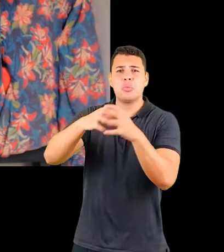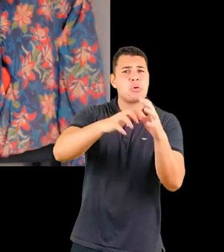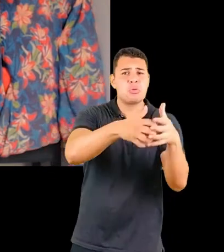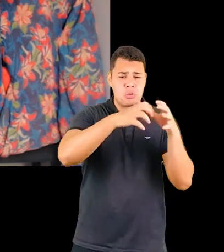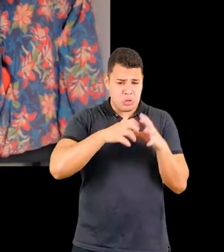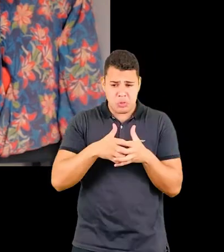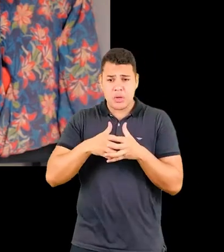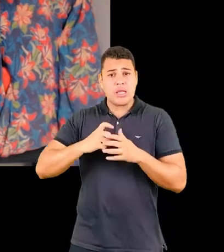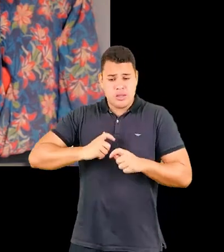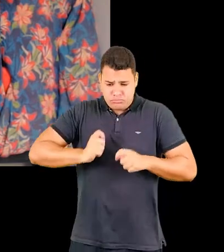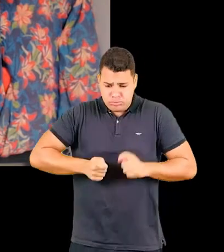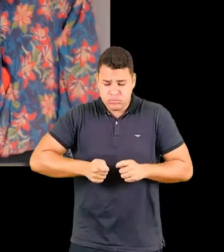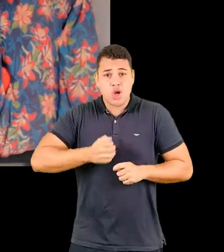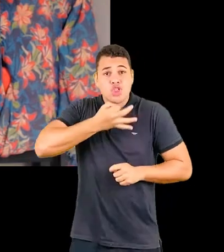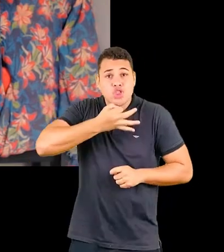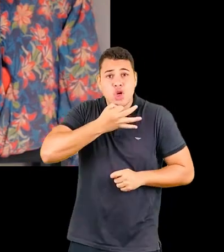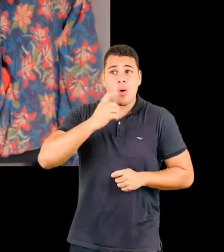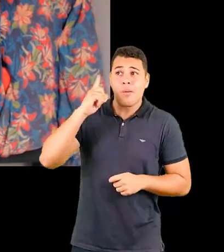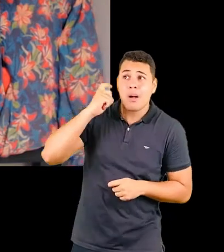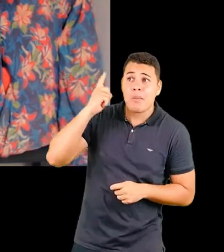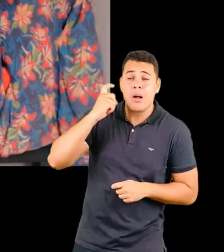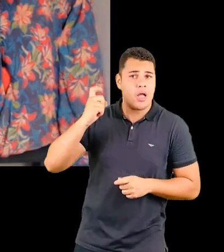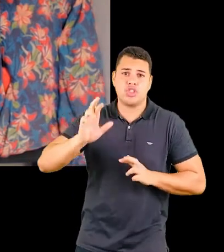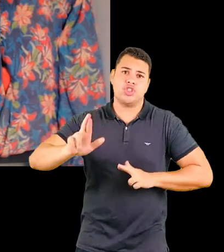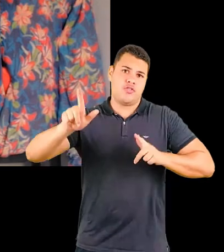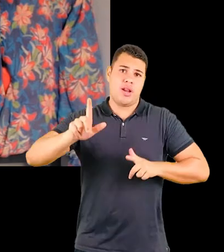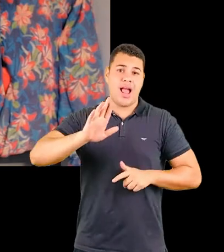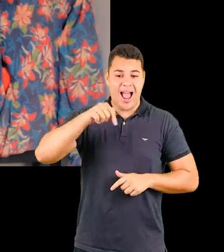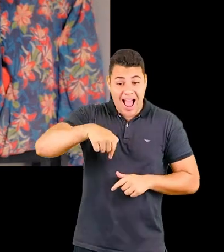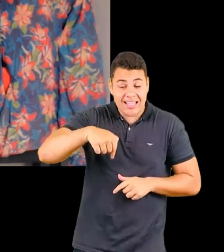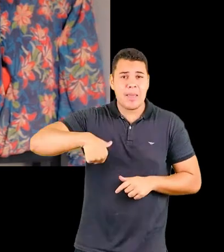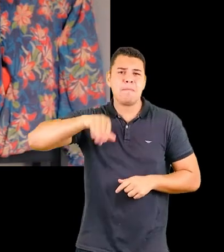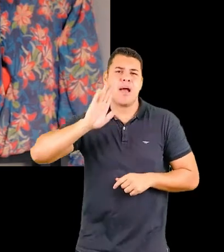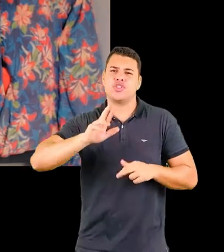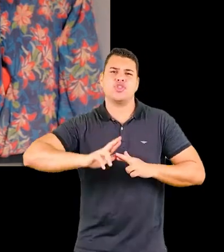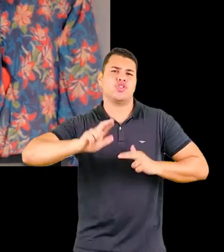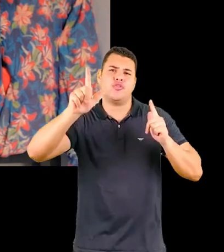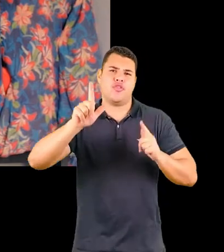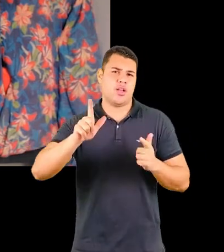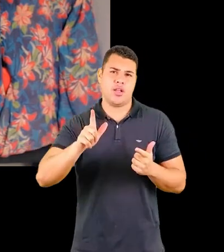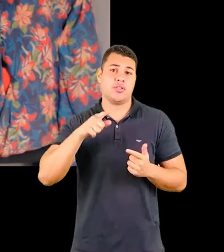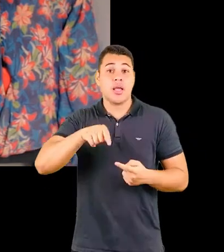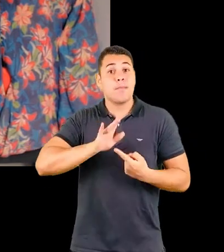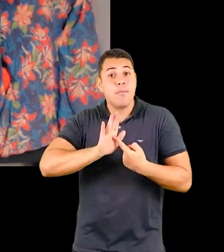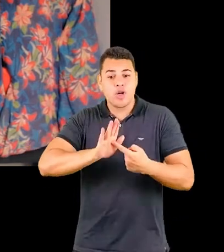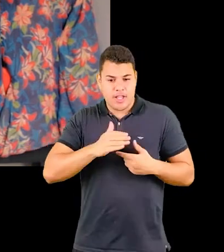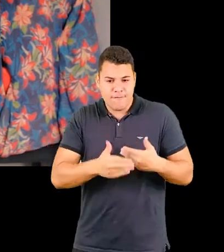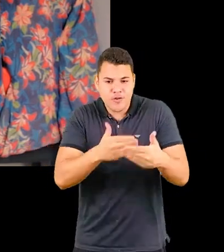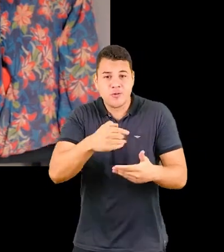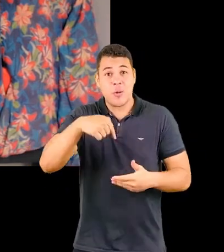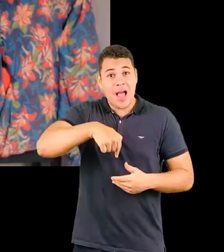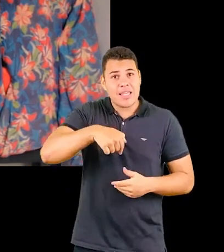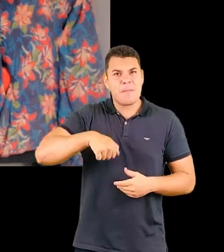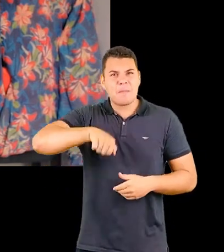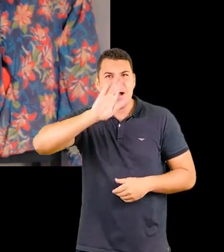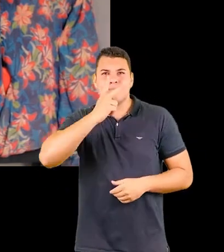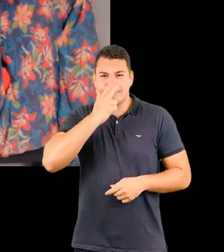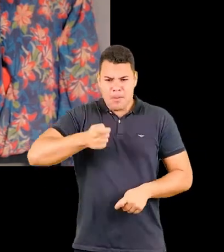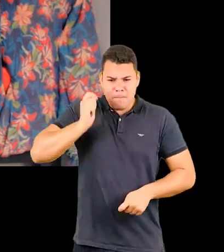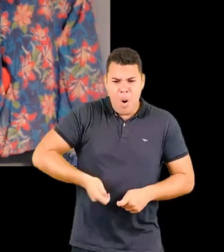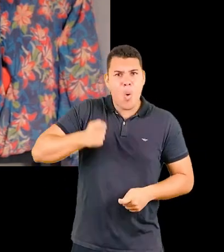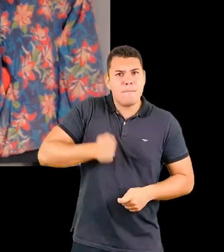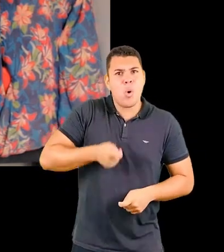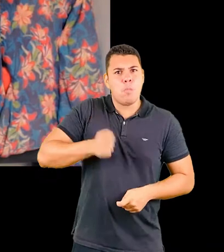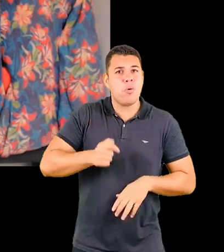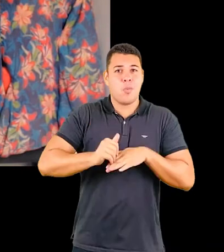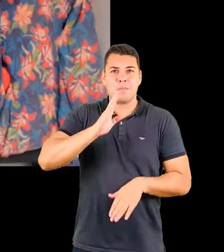as batidas, para mim, é mais fraquinhas, mais assim, sem evolução. A daqui é mais pegada, a batida mais